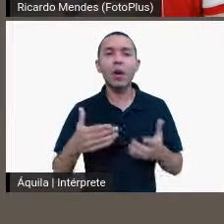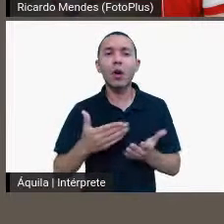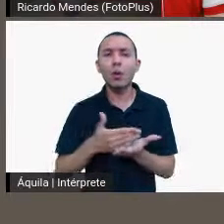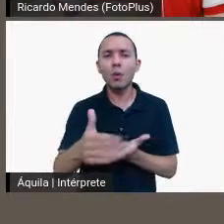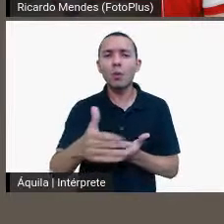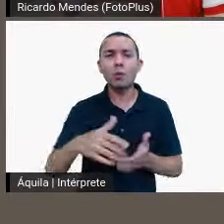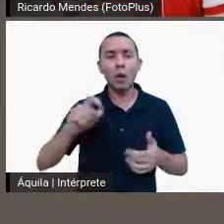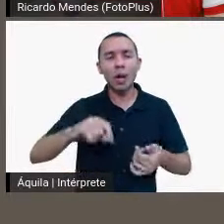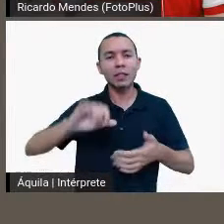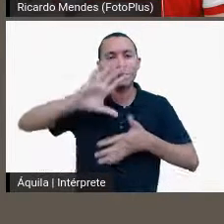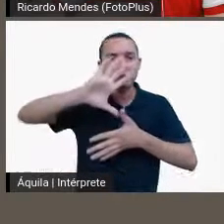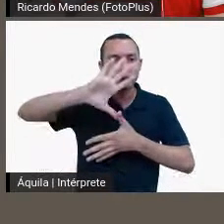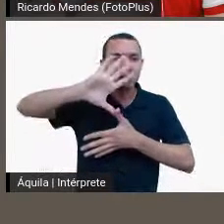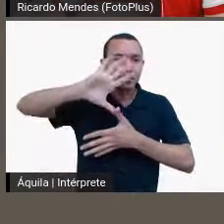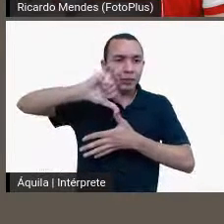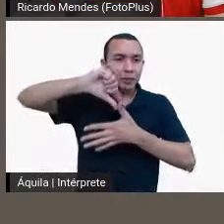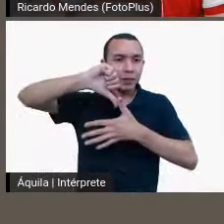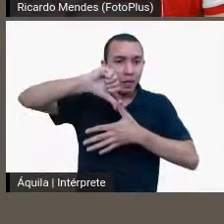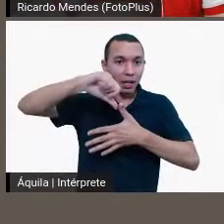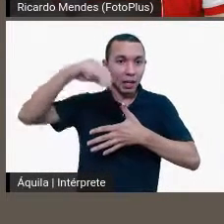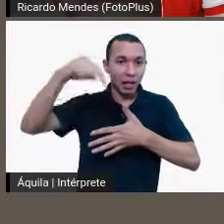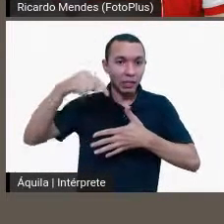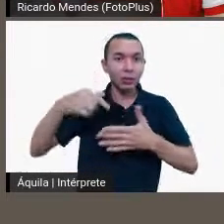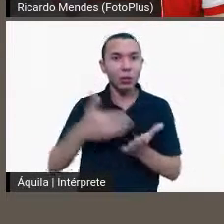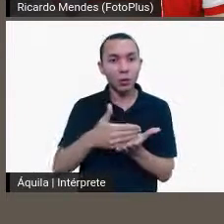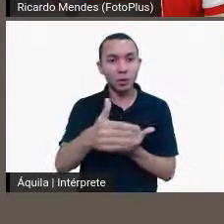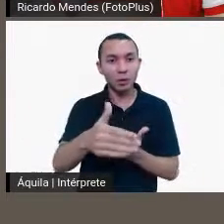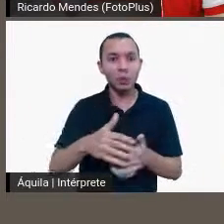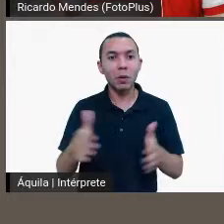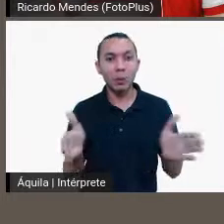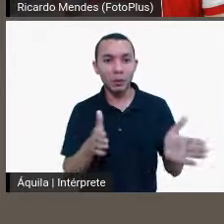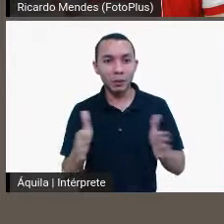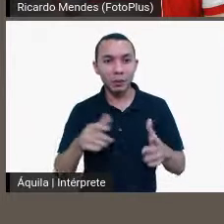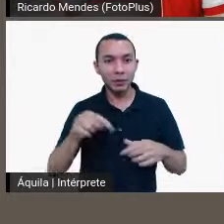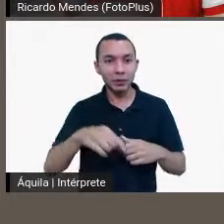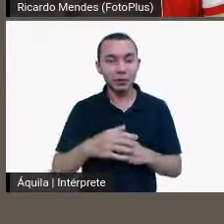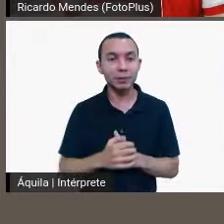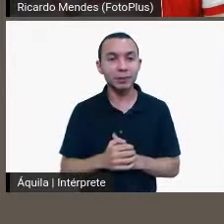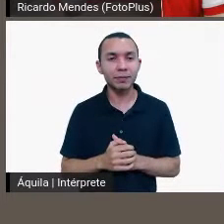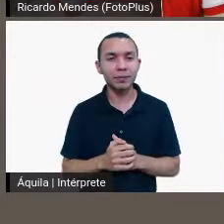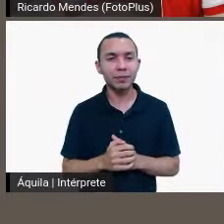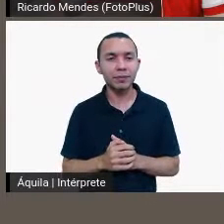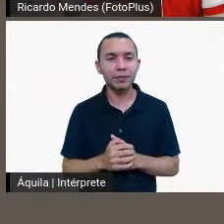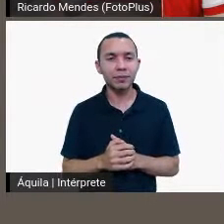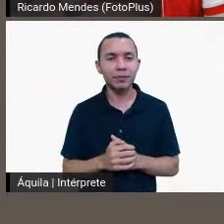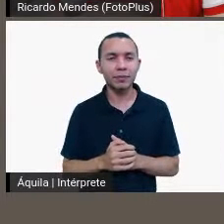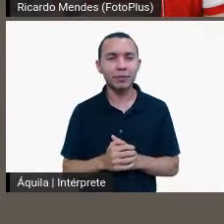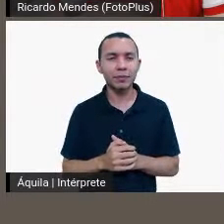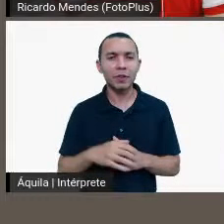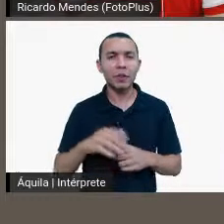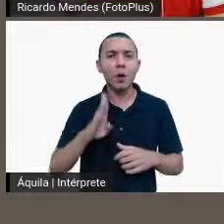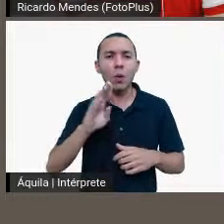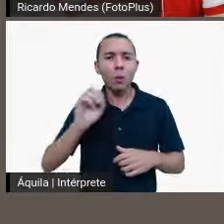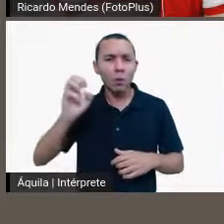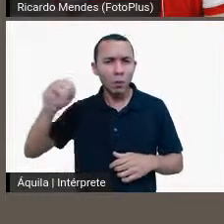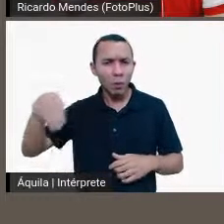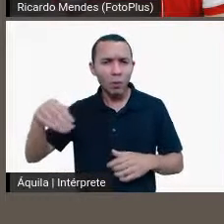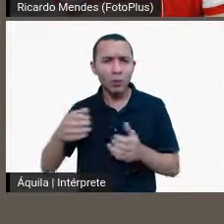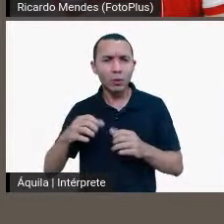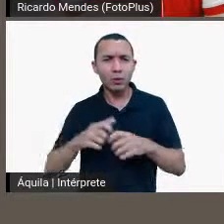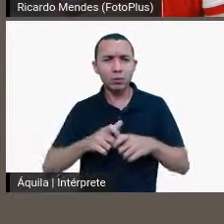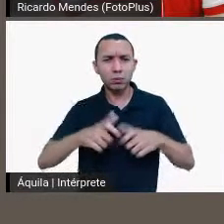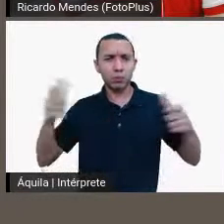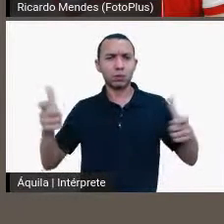Latina. Curioso, porém, que, embora reconhecido na crítica do período, ou mesmo na produção historiográfica, ele, o boom, não tenha sido estudado